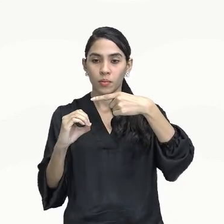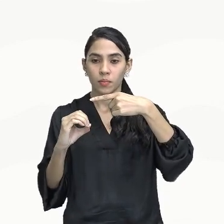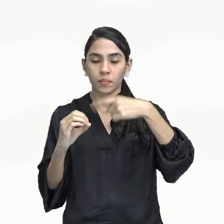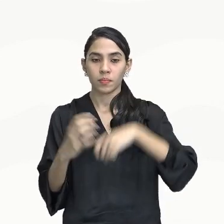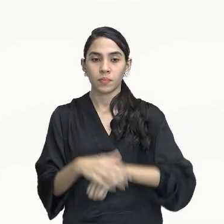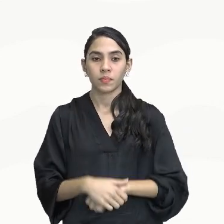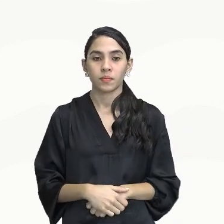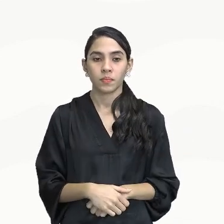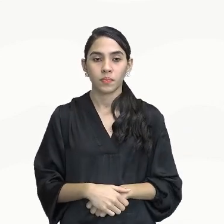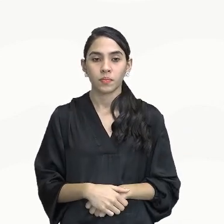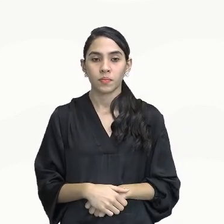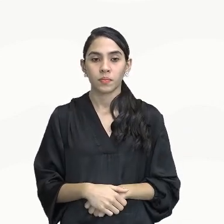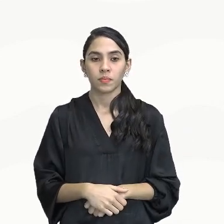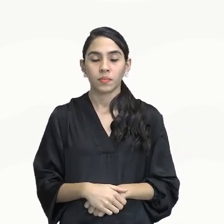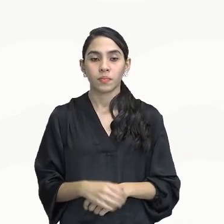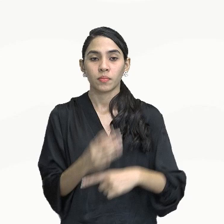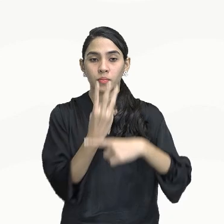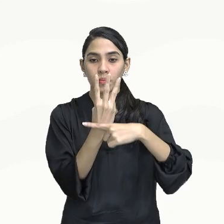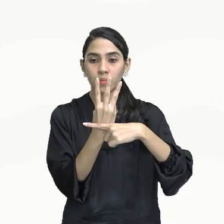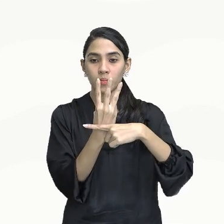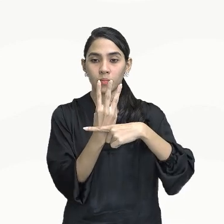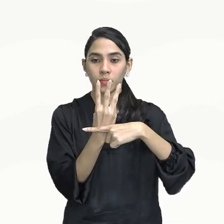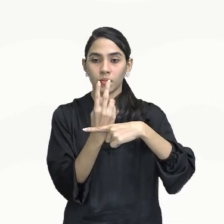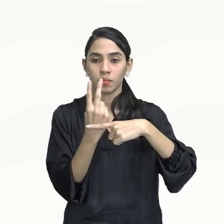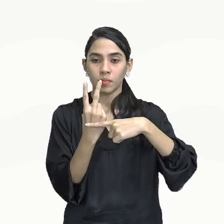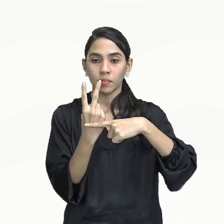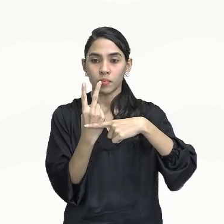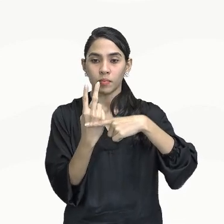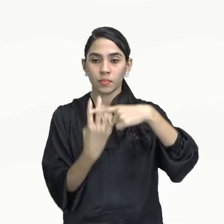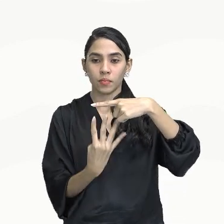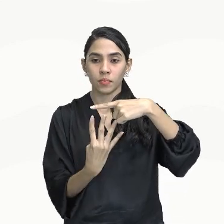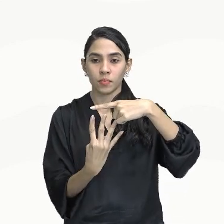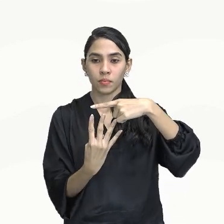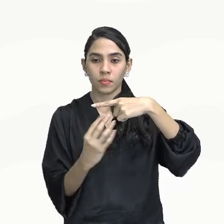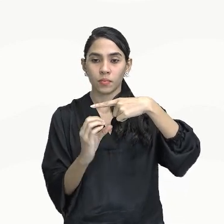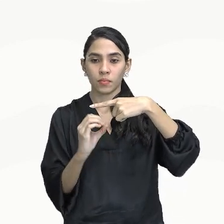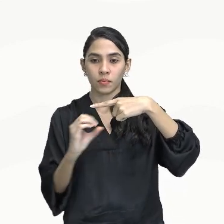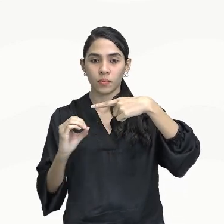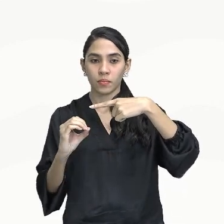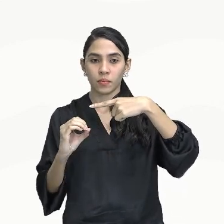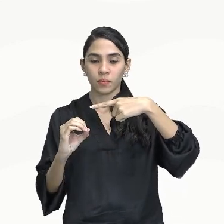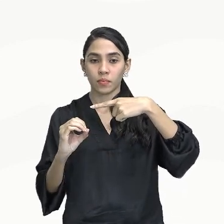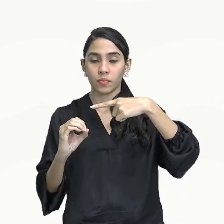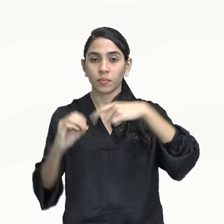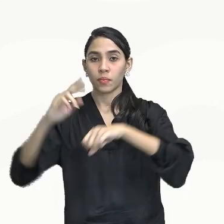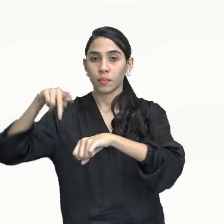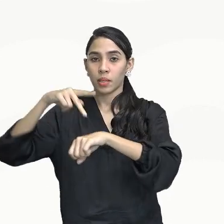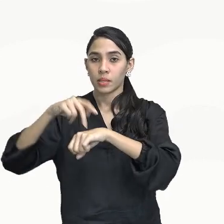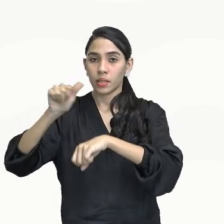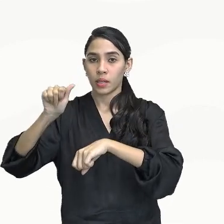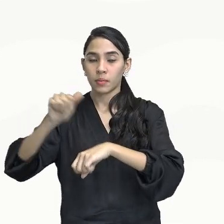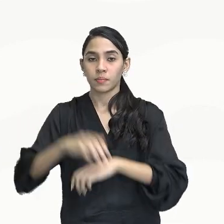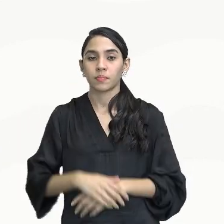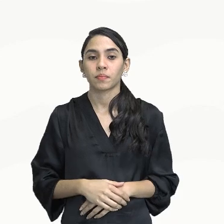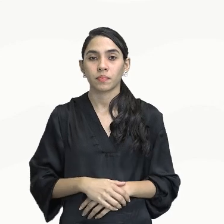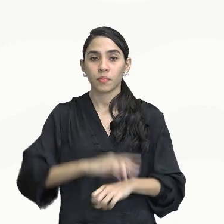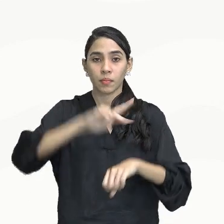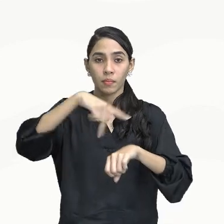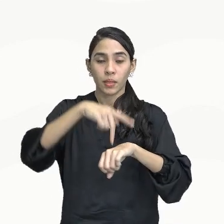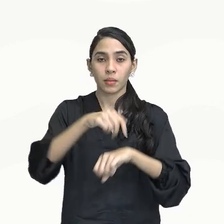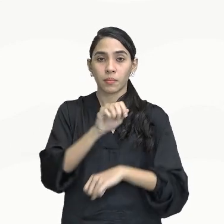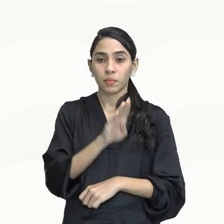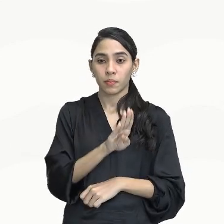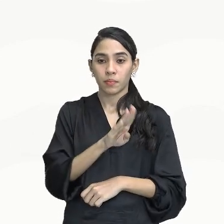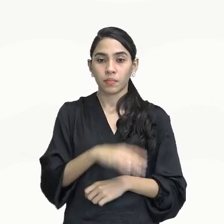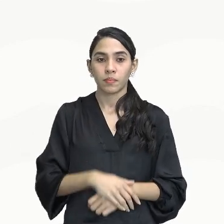400. Então, vai ser 32 sobre 400 para o país A. E para o país B, a